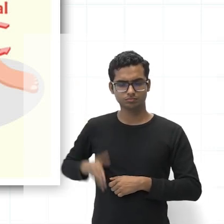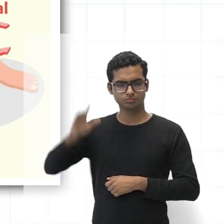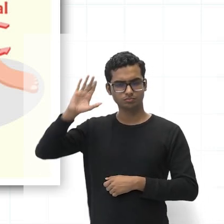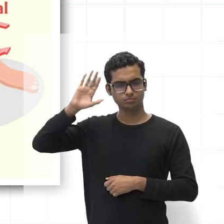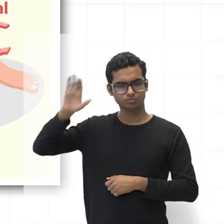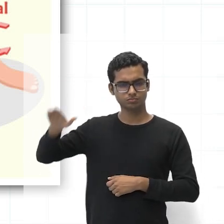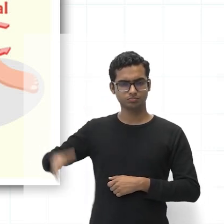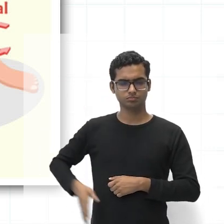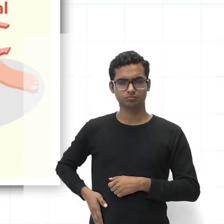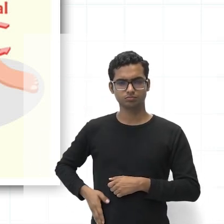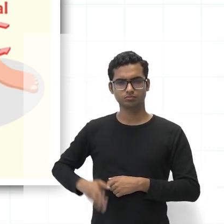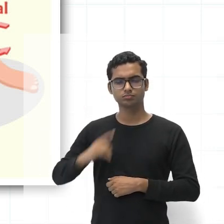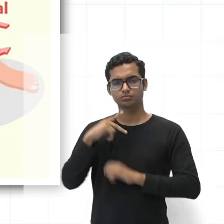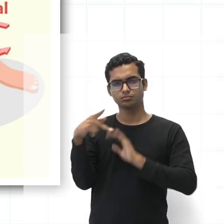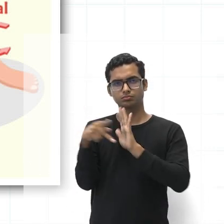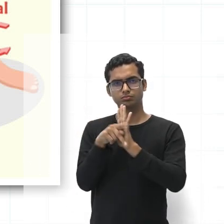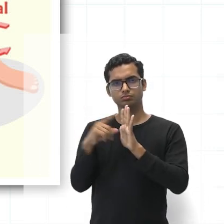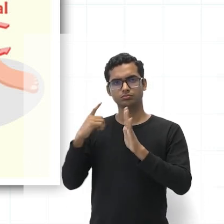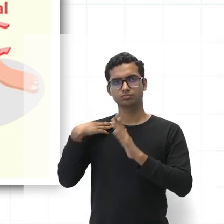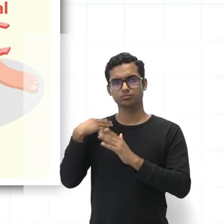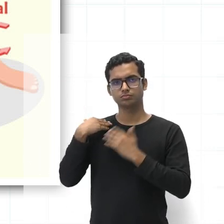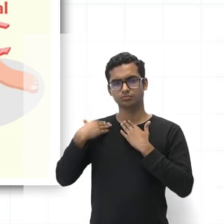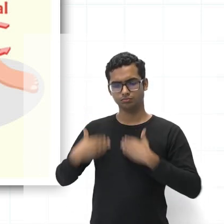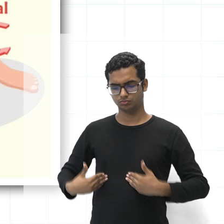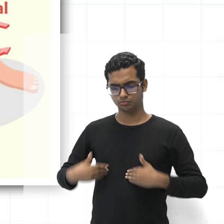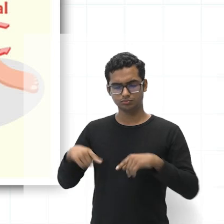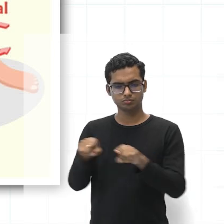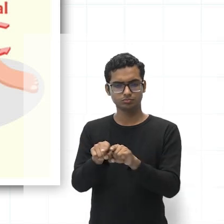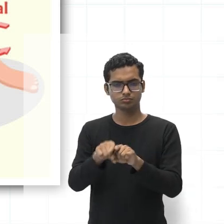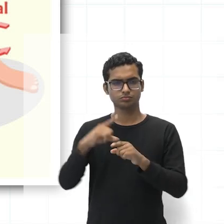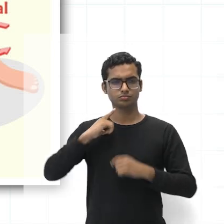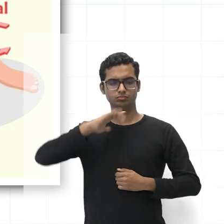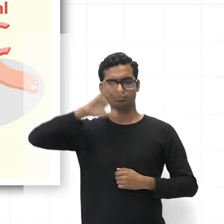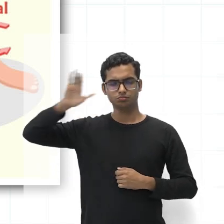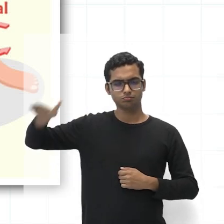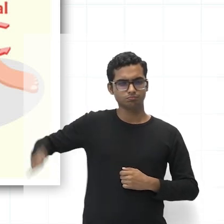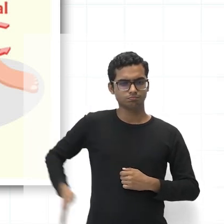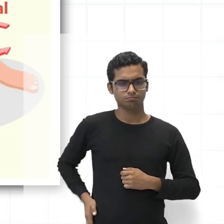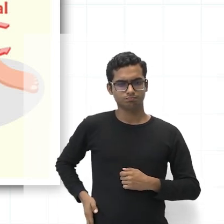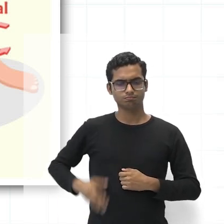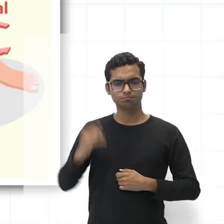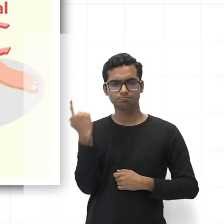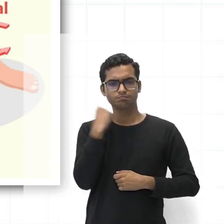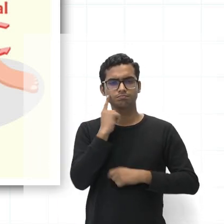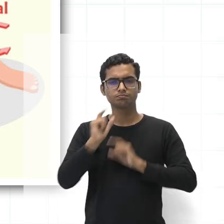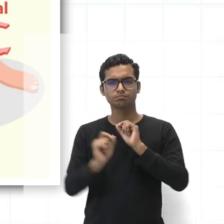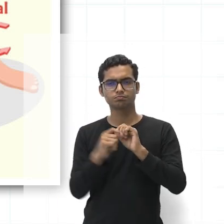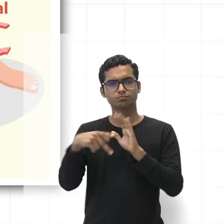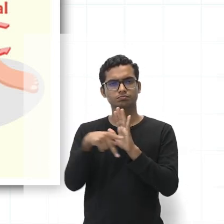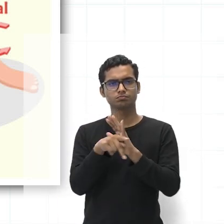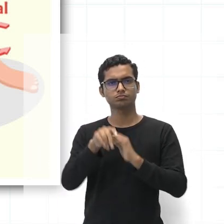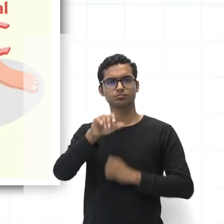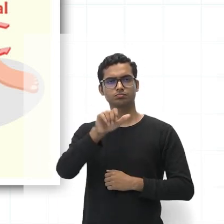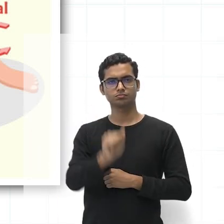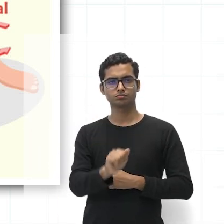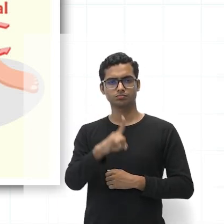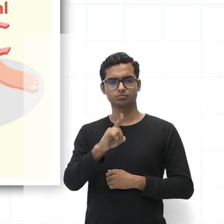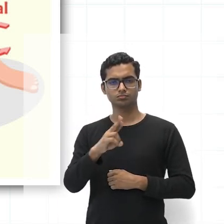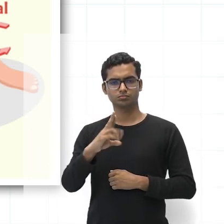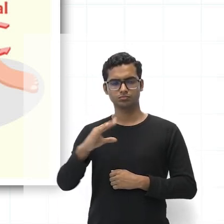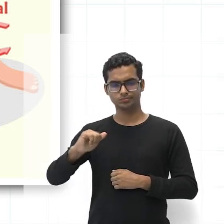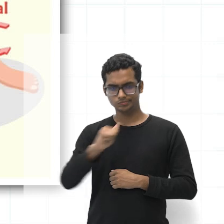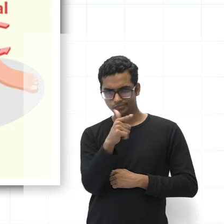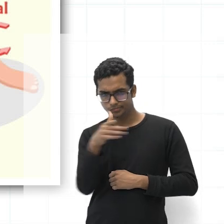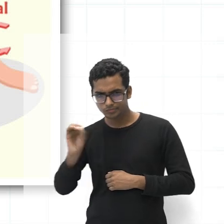para o lado do seu corpo, observe aqui o eixo do seu corpo, é adução.